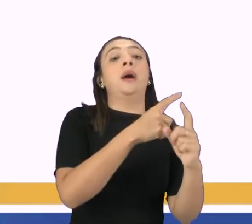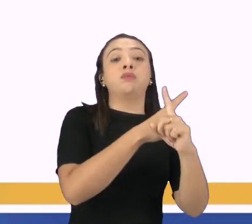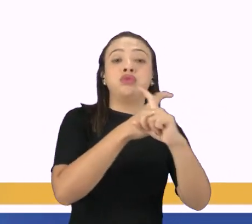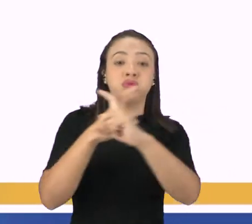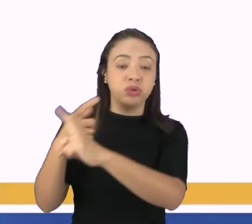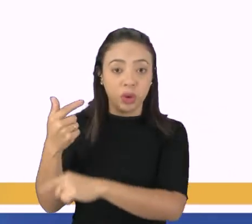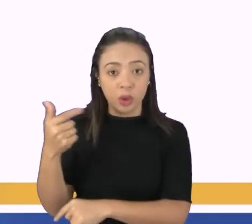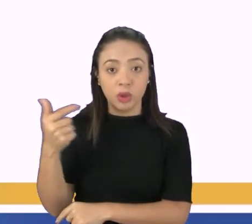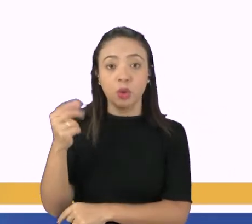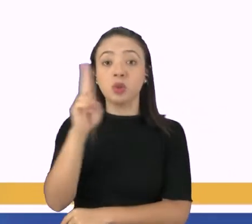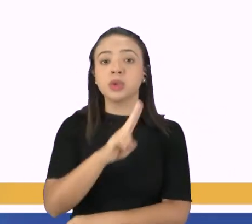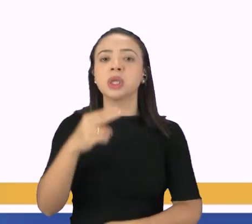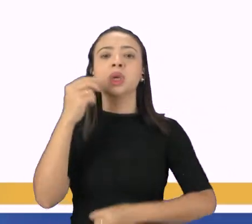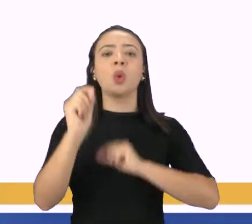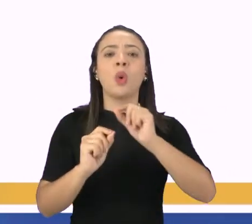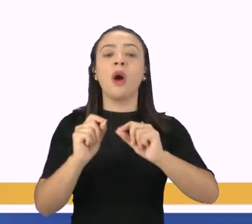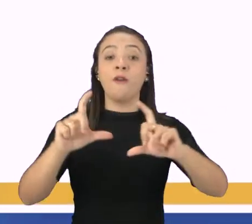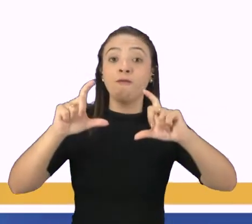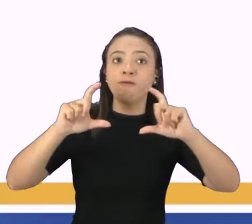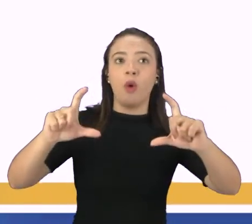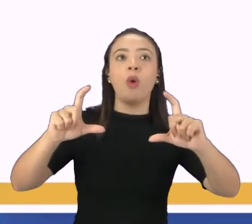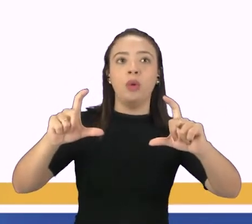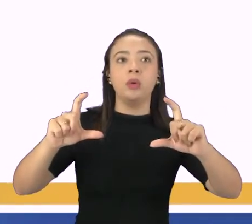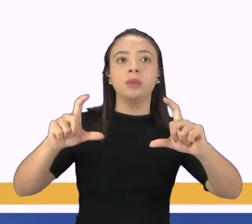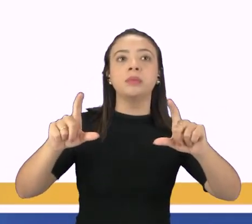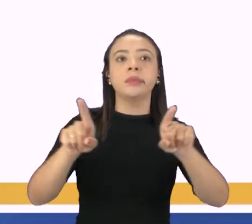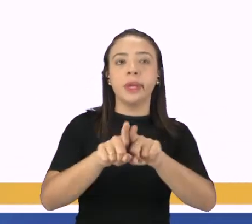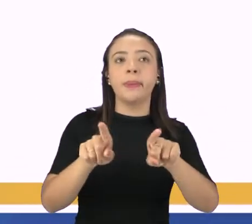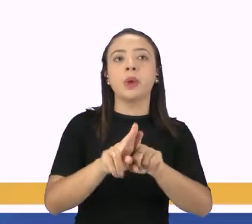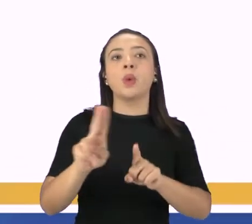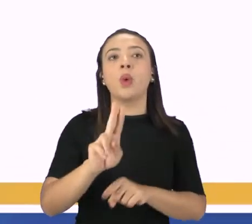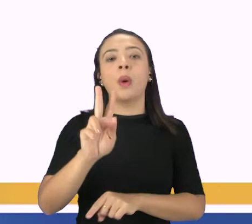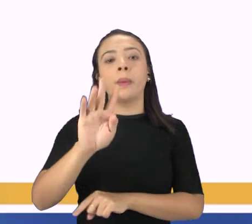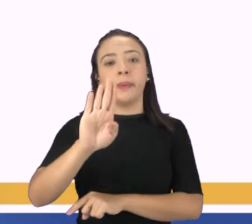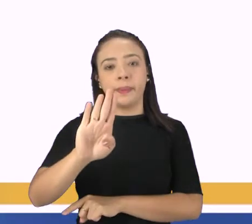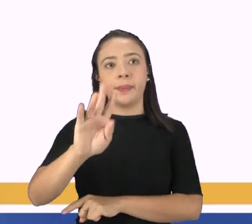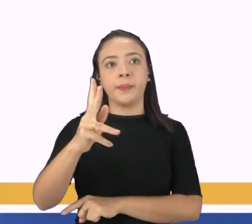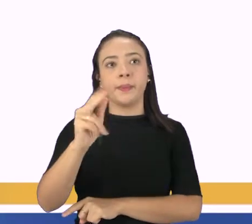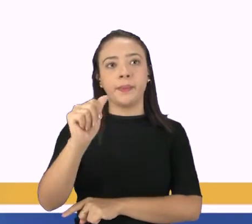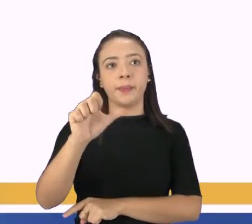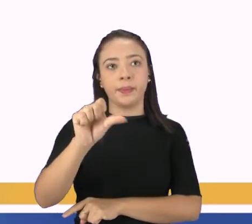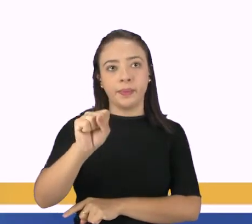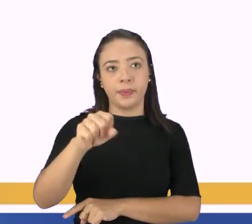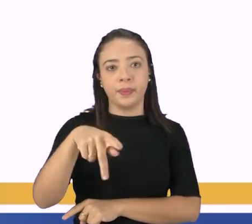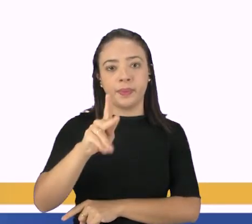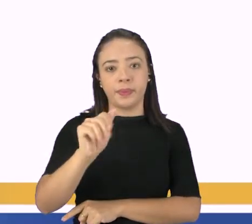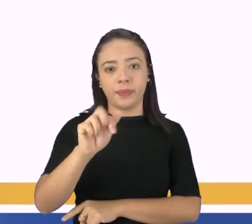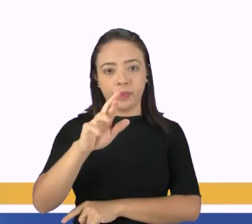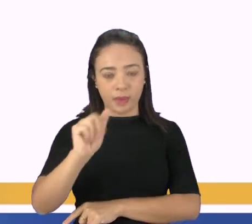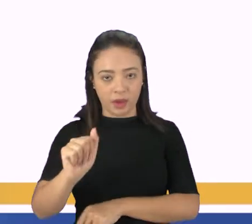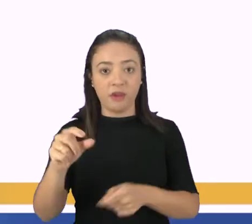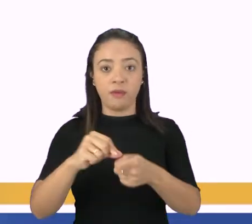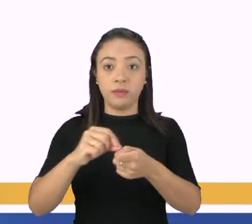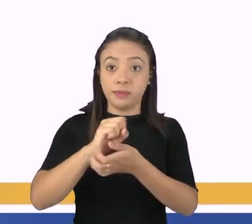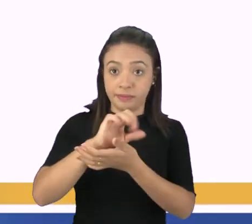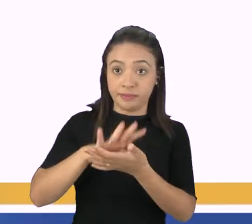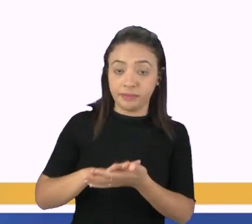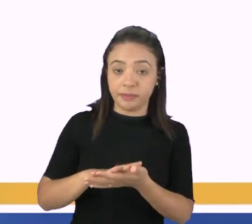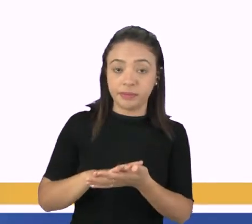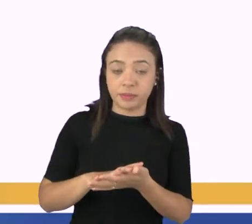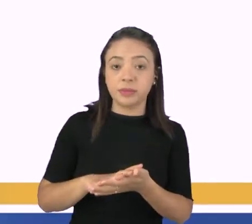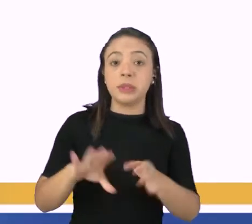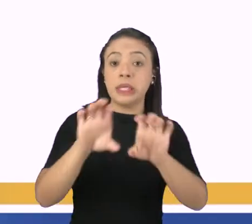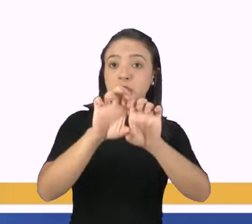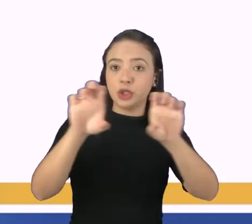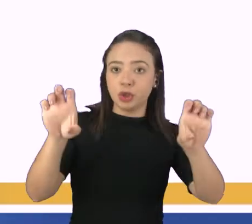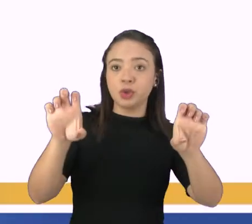a fórmula resolutiva, né, conhecida também como fórmula de Bhaskara, né? Nós faremos a resolução de equações